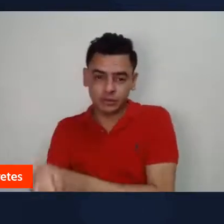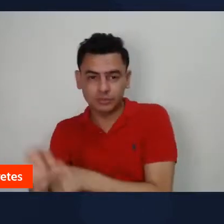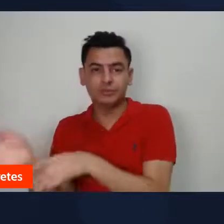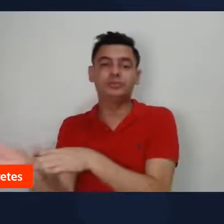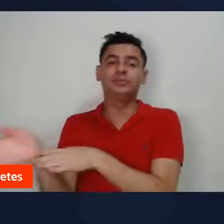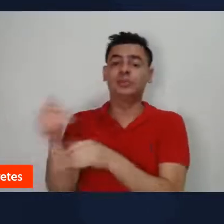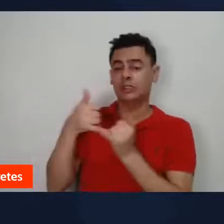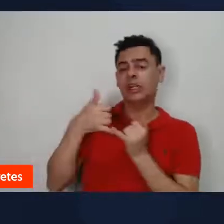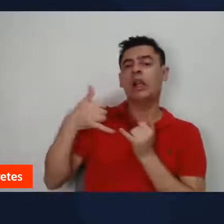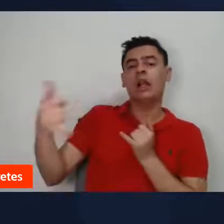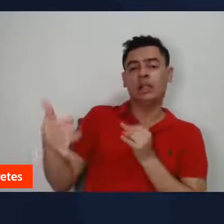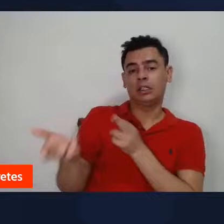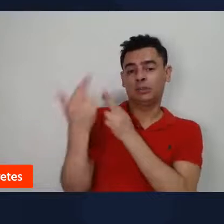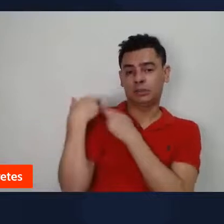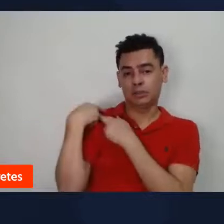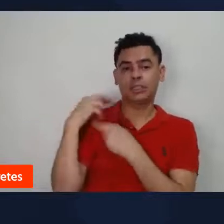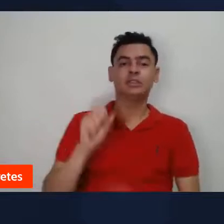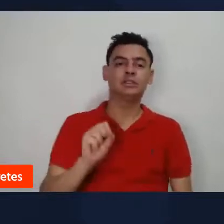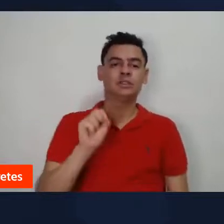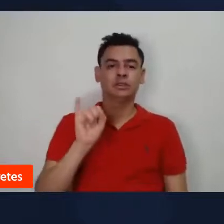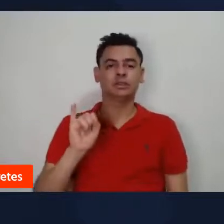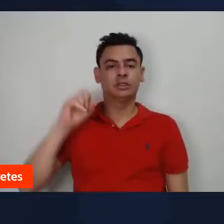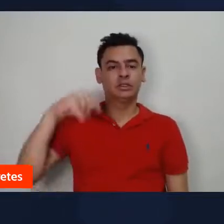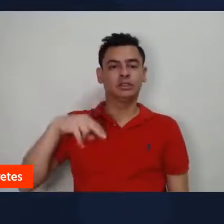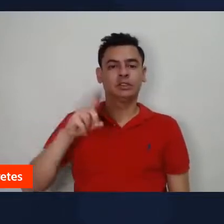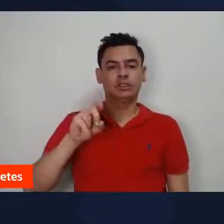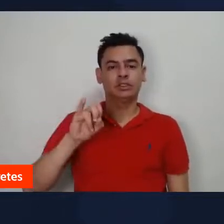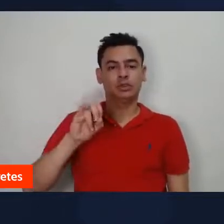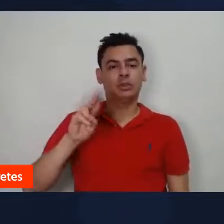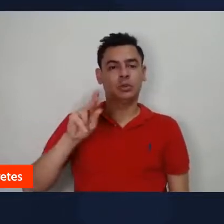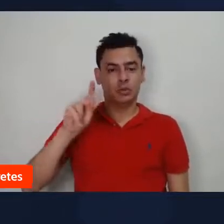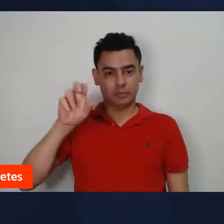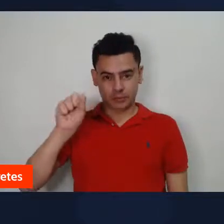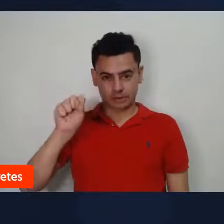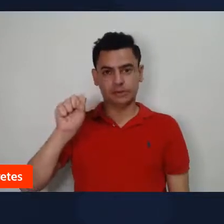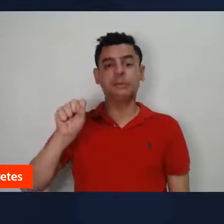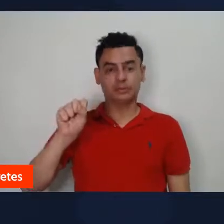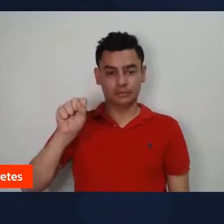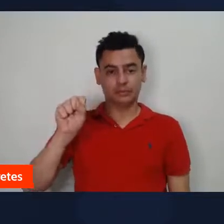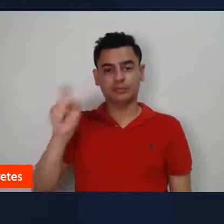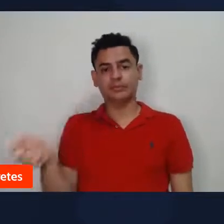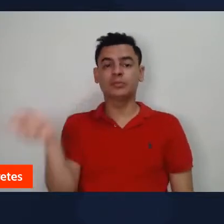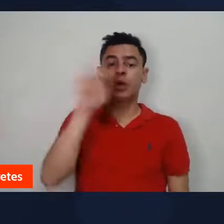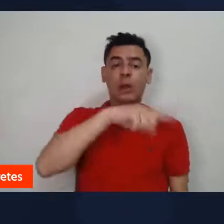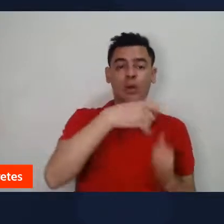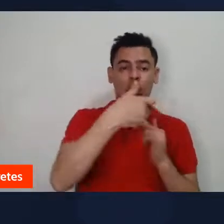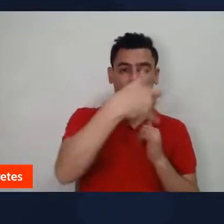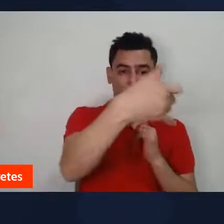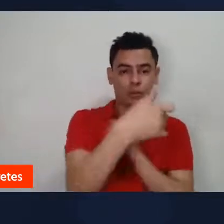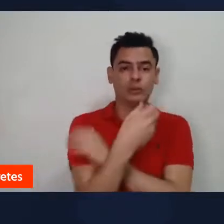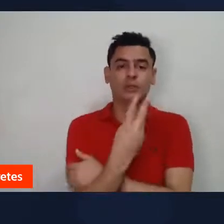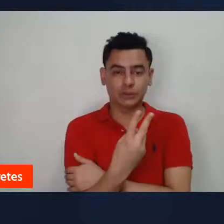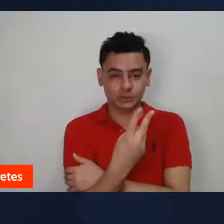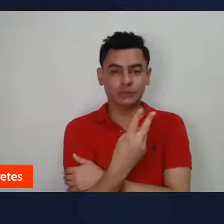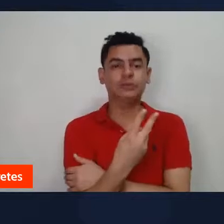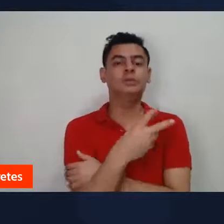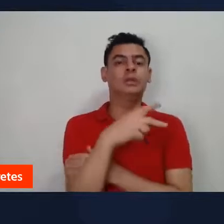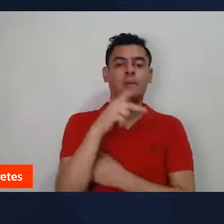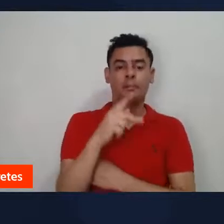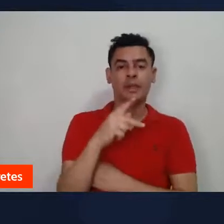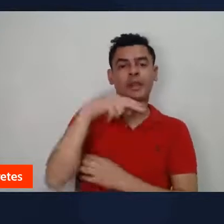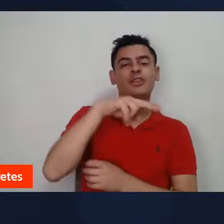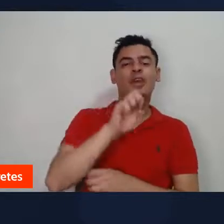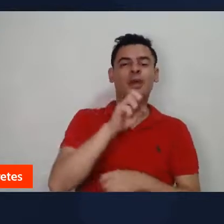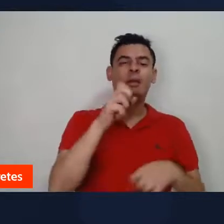responsabilidade do SINDIUPES e também da UNCME. O eixo 2 PNE,